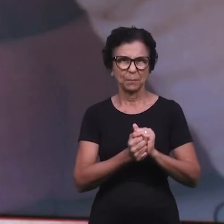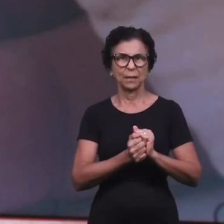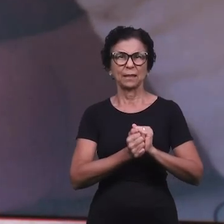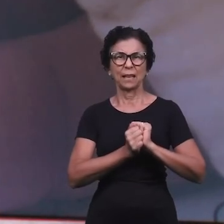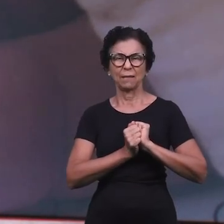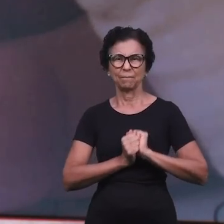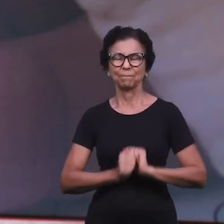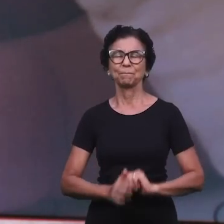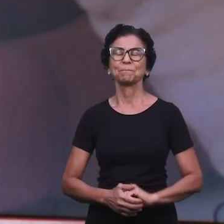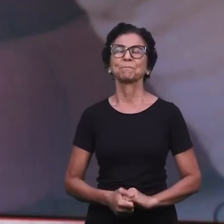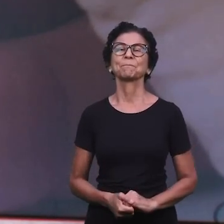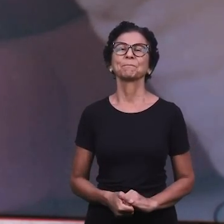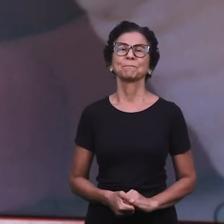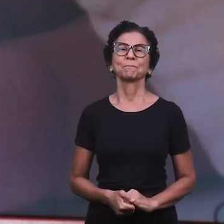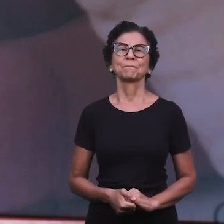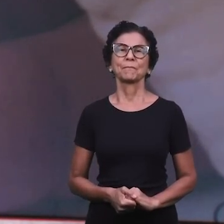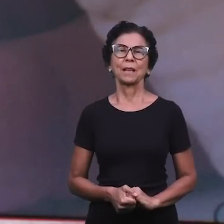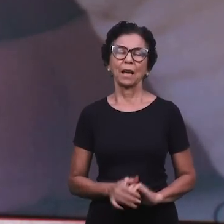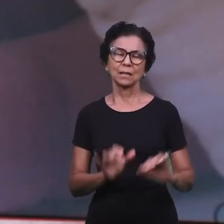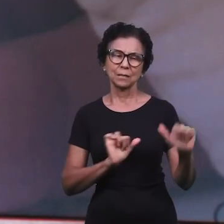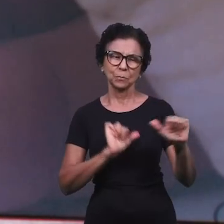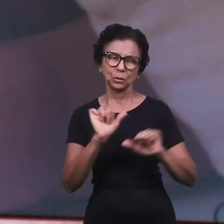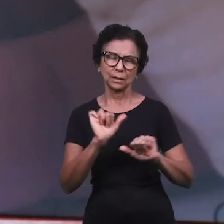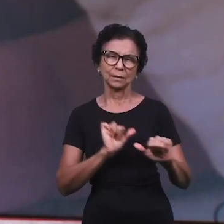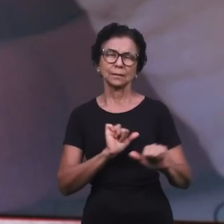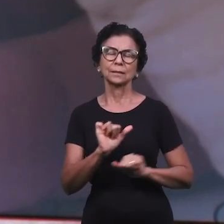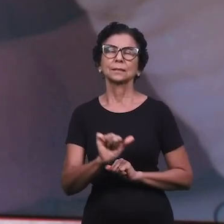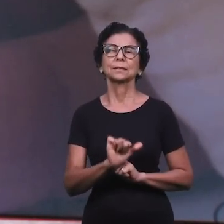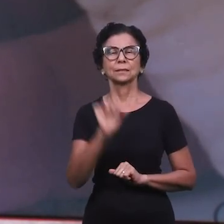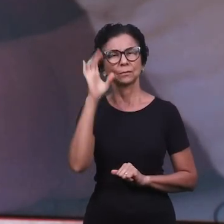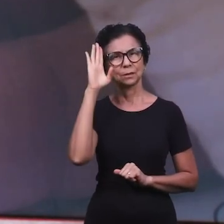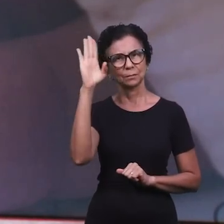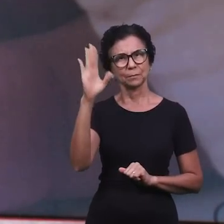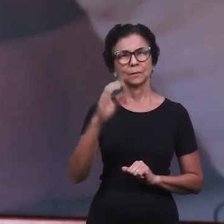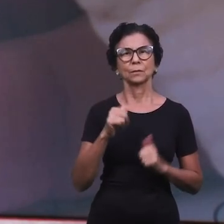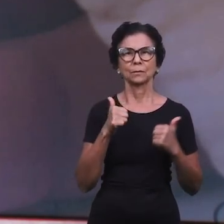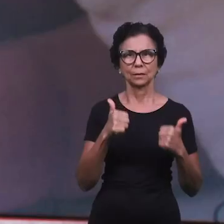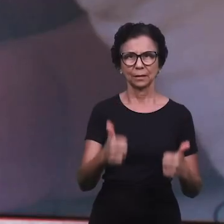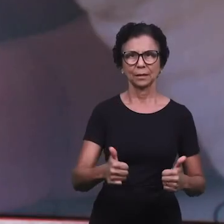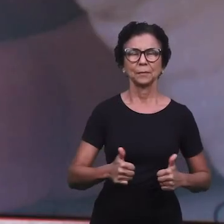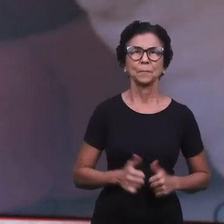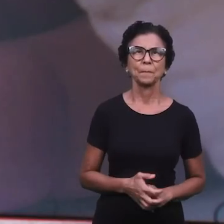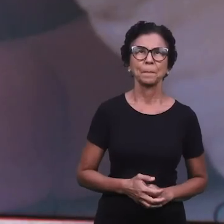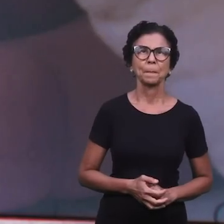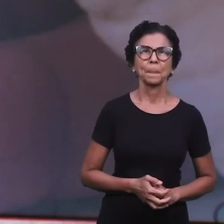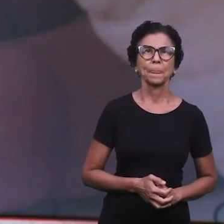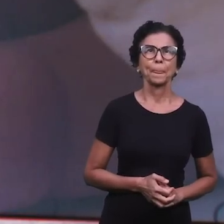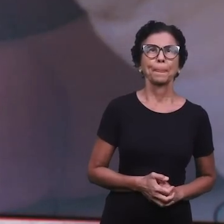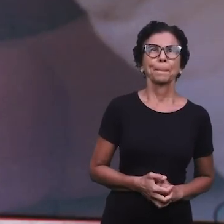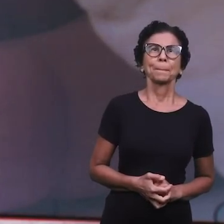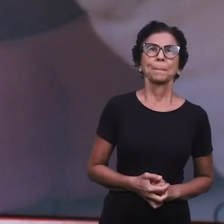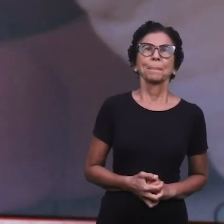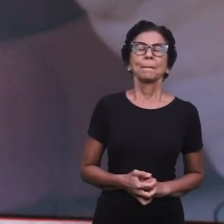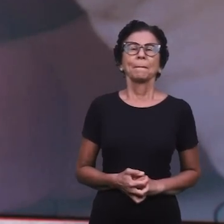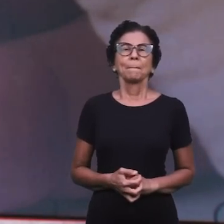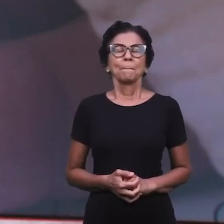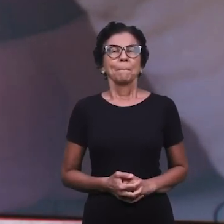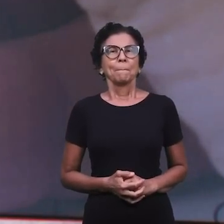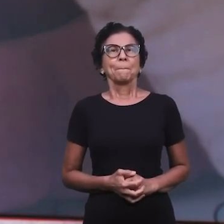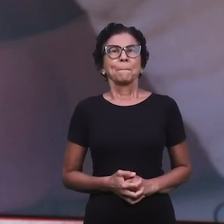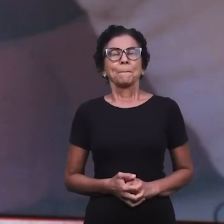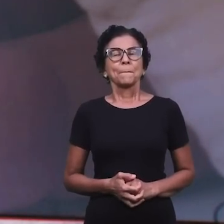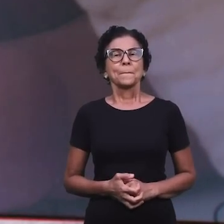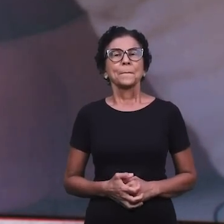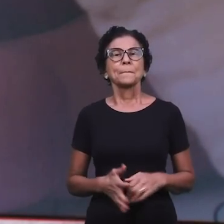aí as mudanças no cenário. Isso é fundamental também na nossa rotina de estudos, ok? Então, quando a gente fala de resiliência,